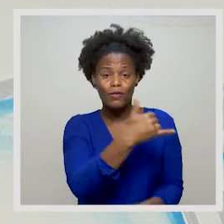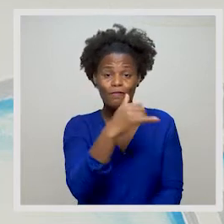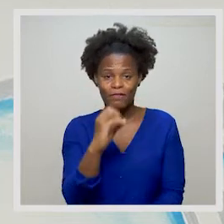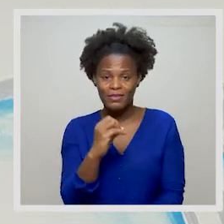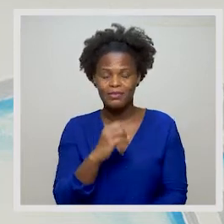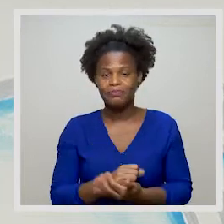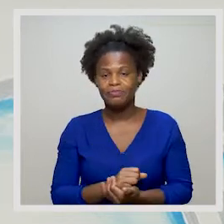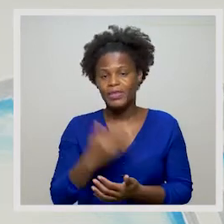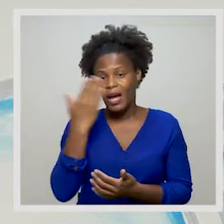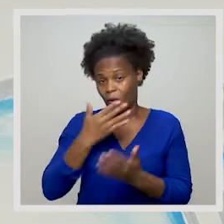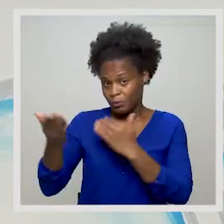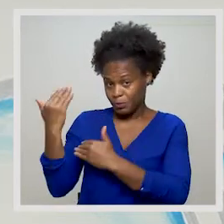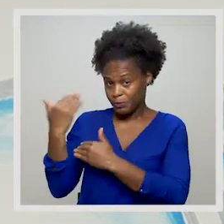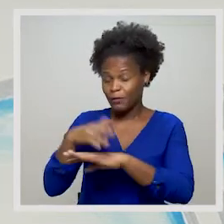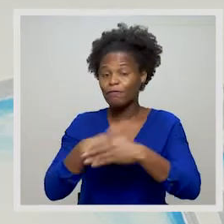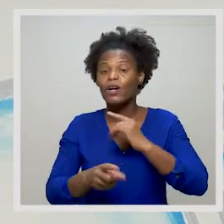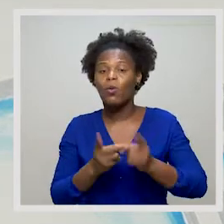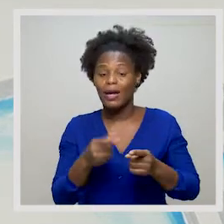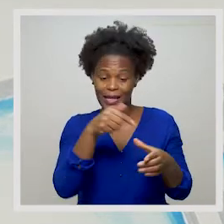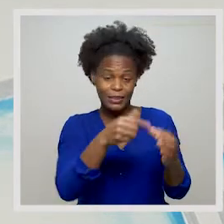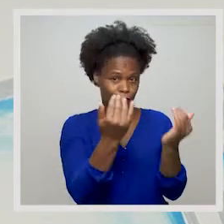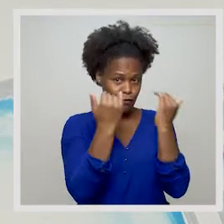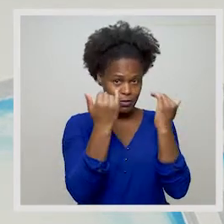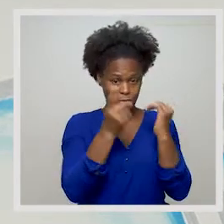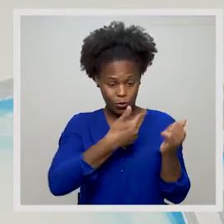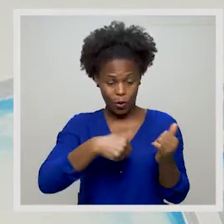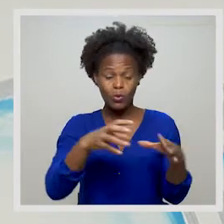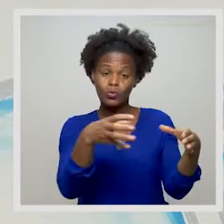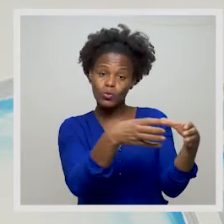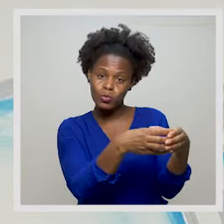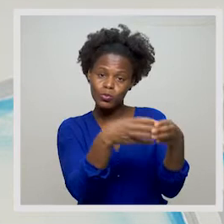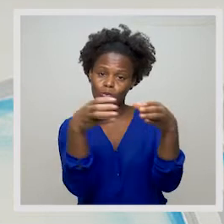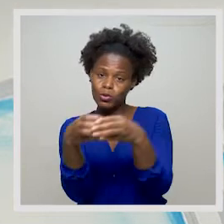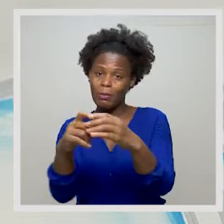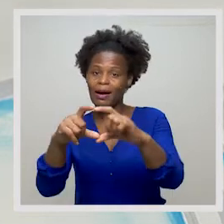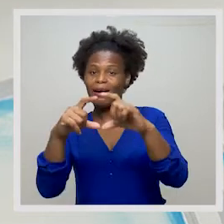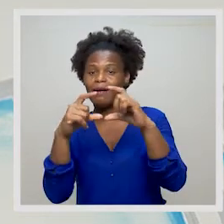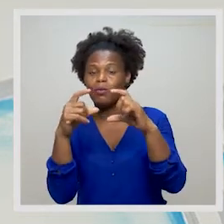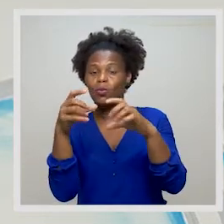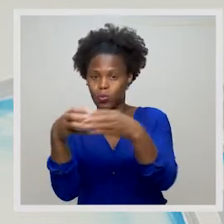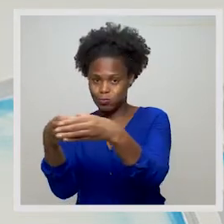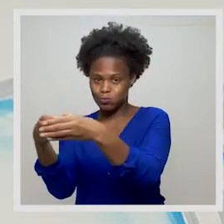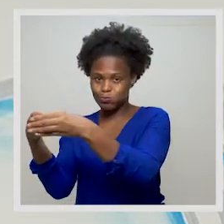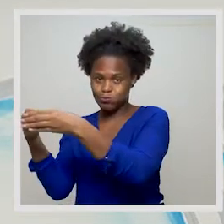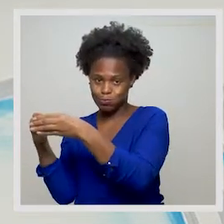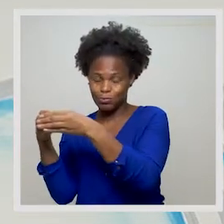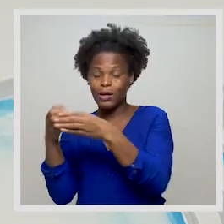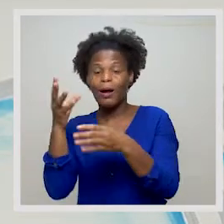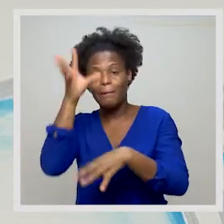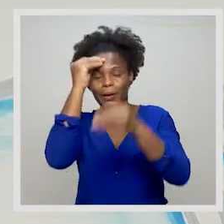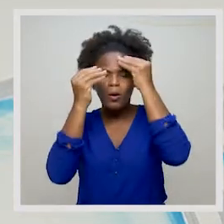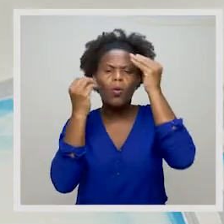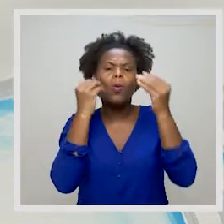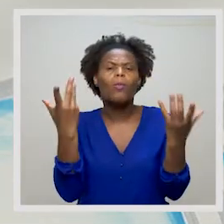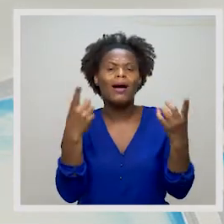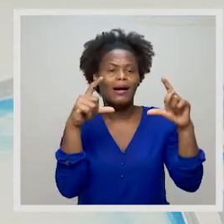E o que é que fizemos na aula anterior? Fomos agrupar esses dados em classes e aprendemos como formar